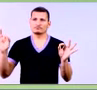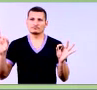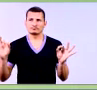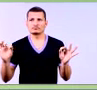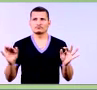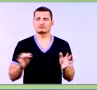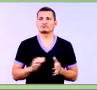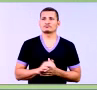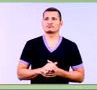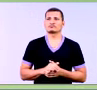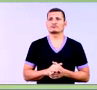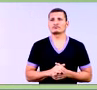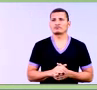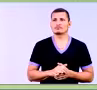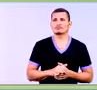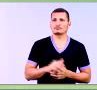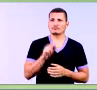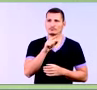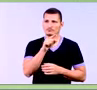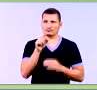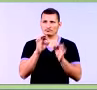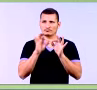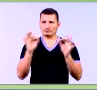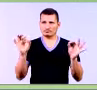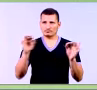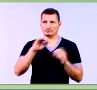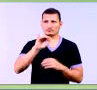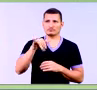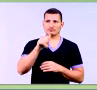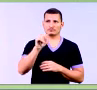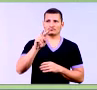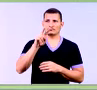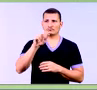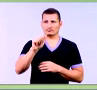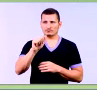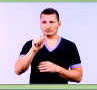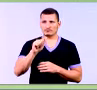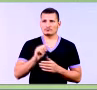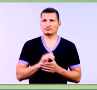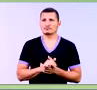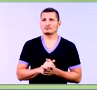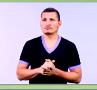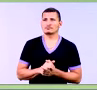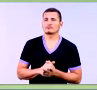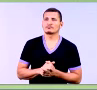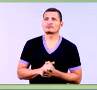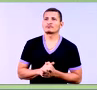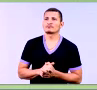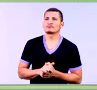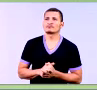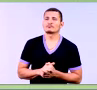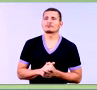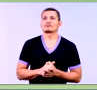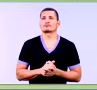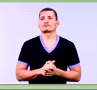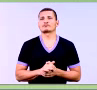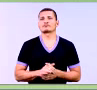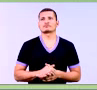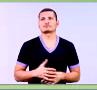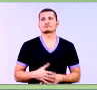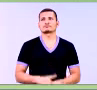este tipo de JavaScript, passando este código postal, que é o nome do elemento, e o